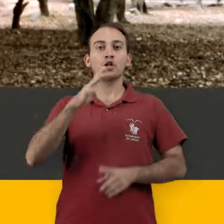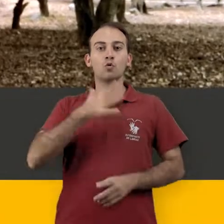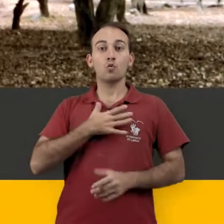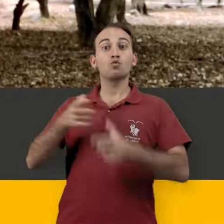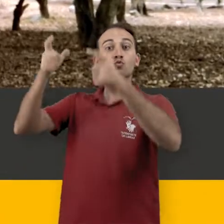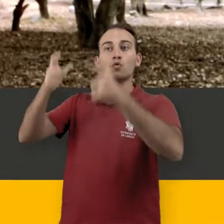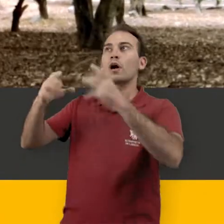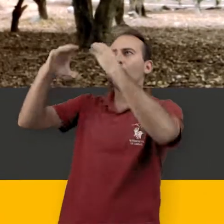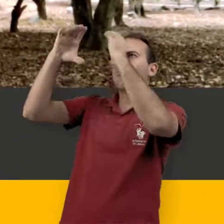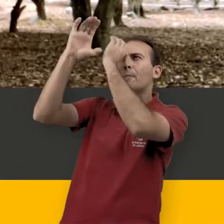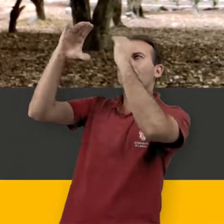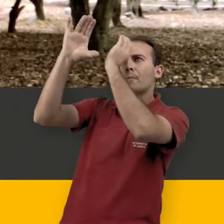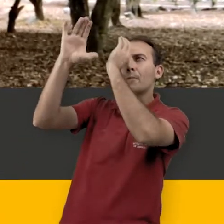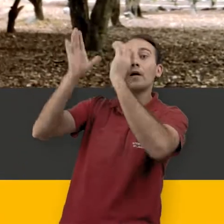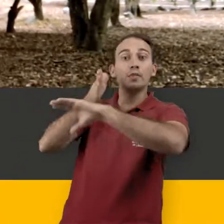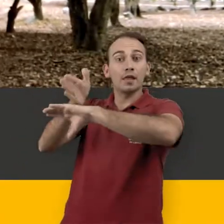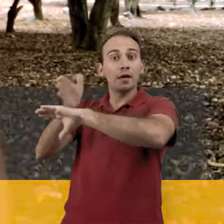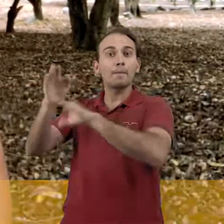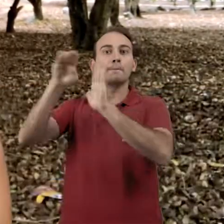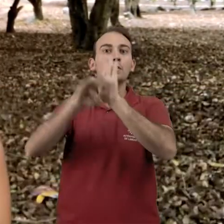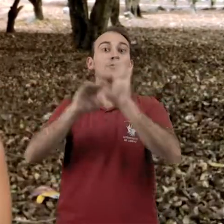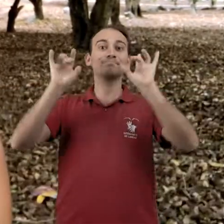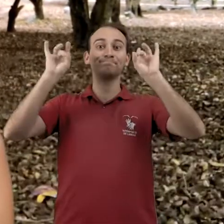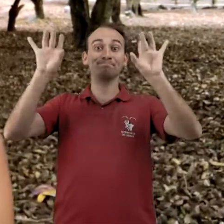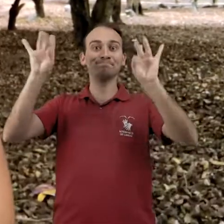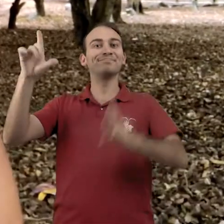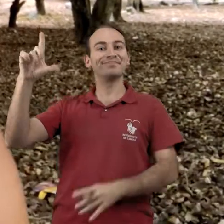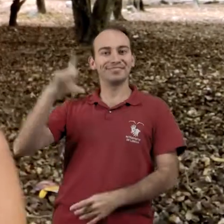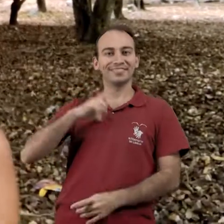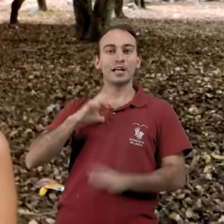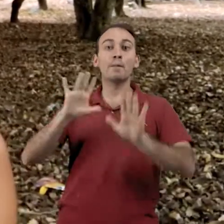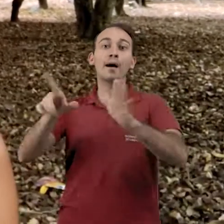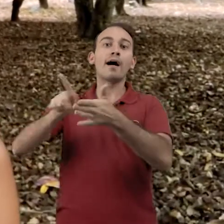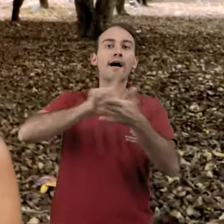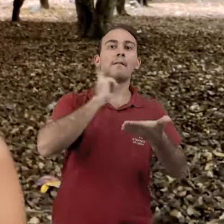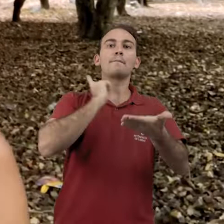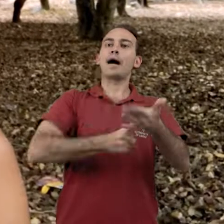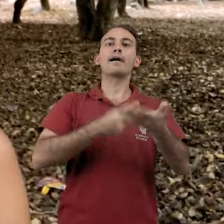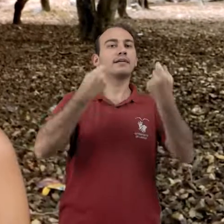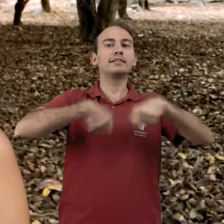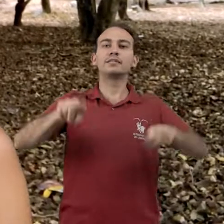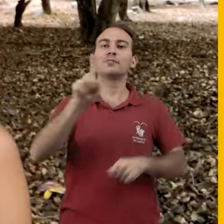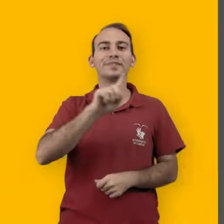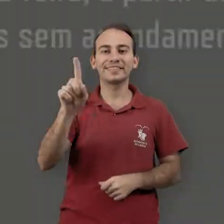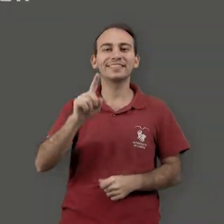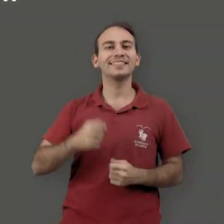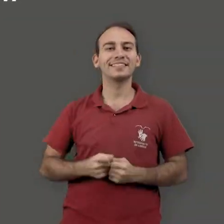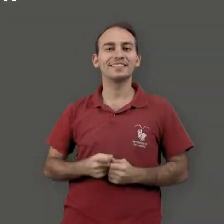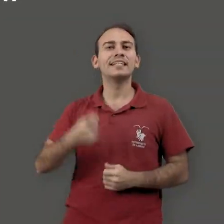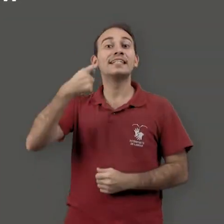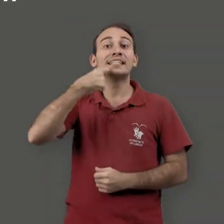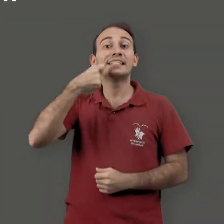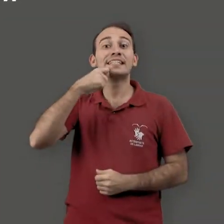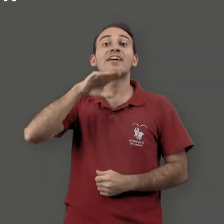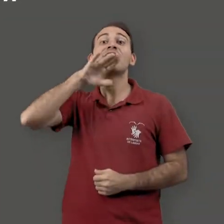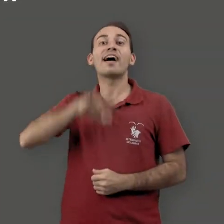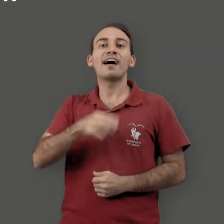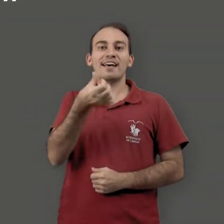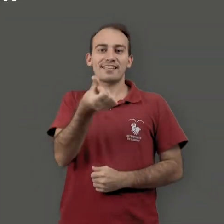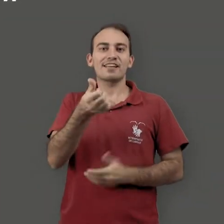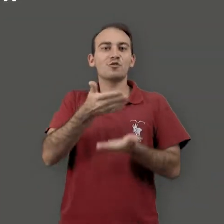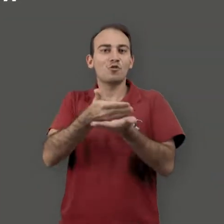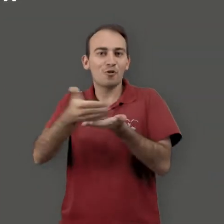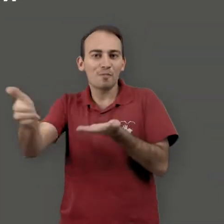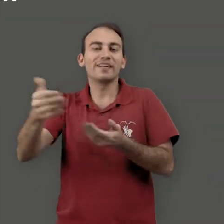Em agosto, o Planetário de Vitória está com uma programação especial para o público, sem necessidade de agendamento. As atividades acontecem toda sexta-feira,